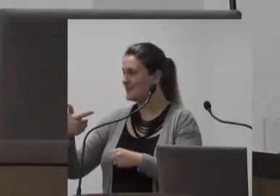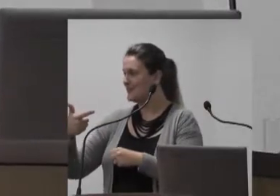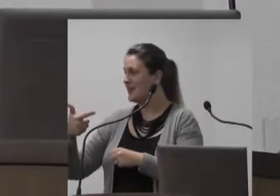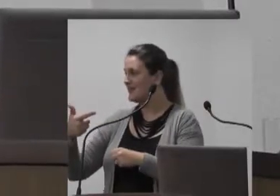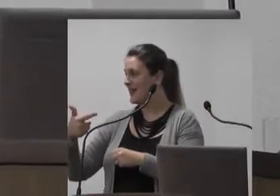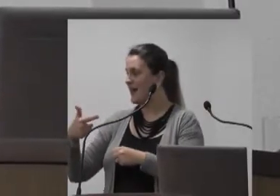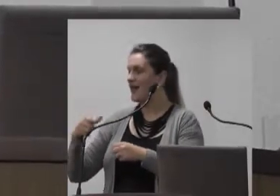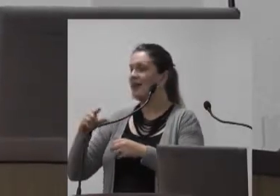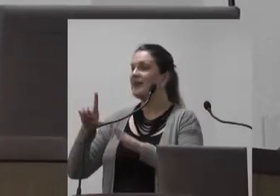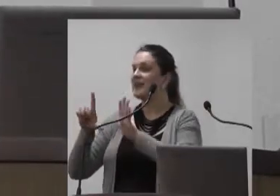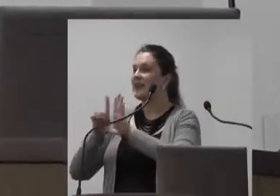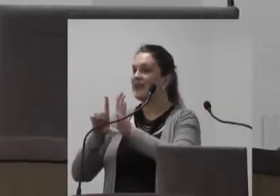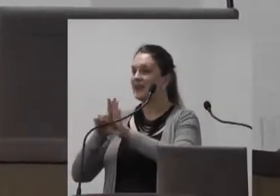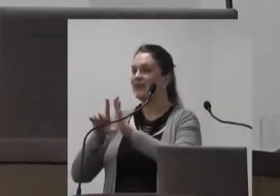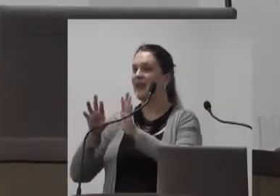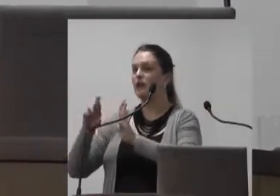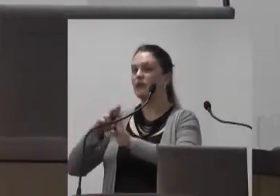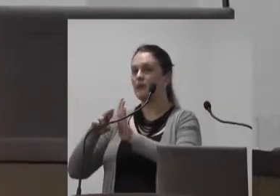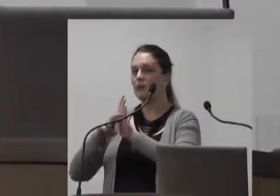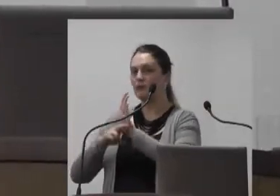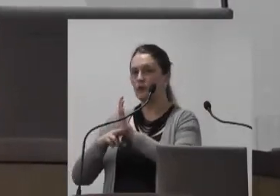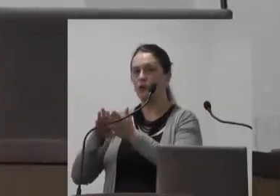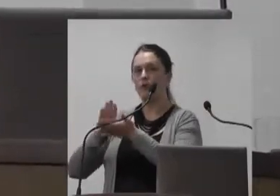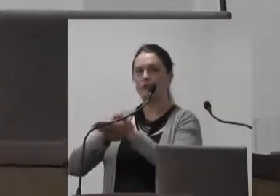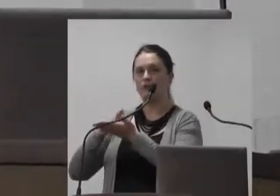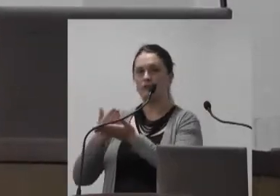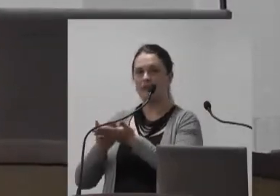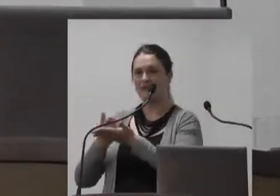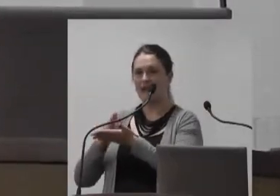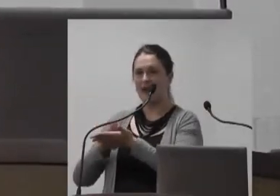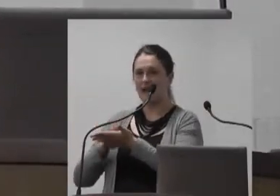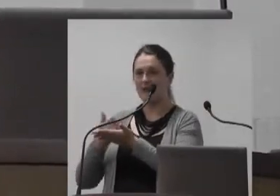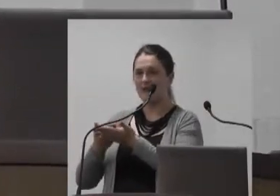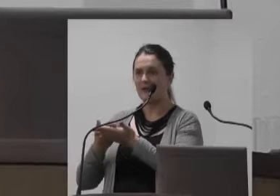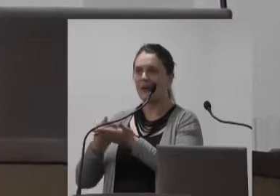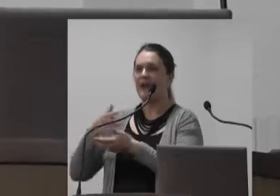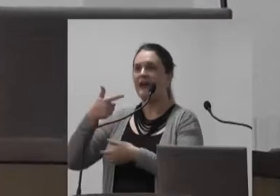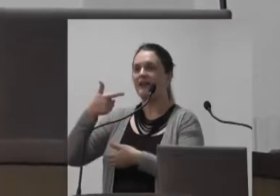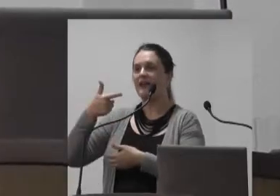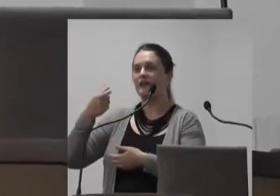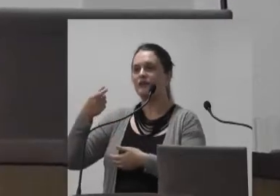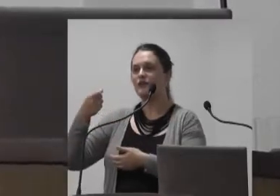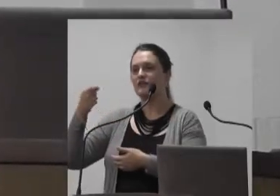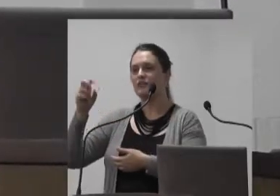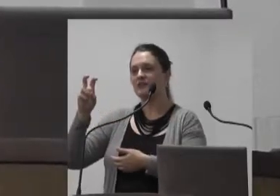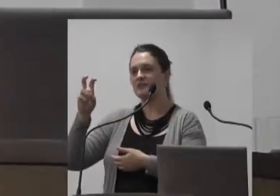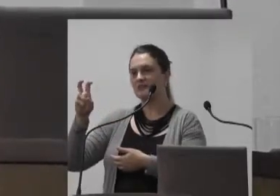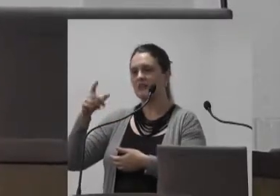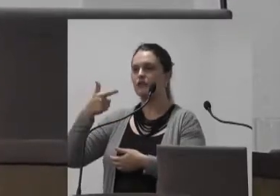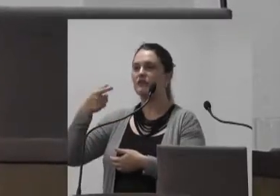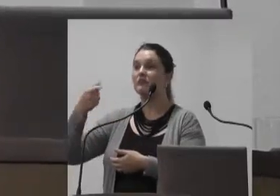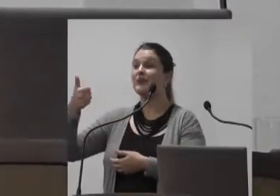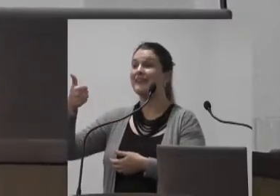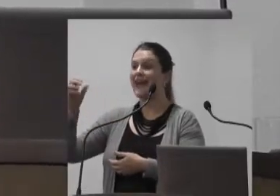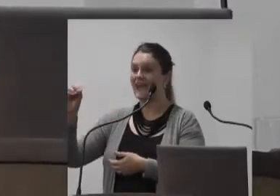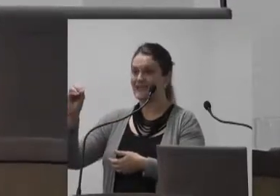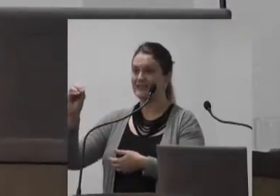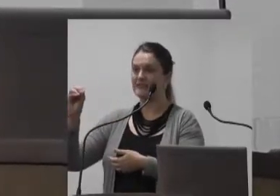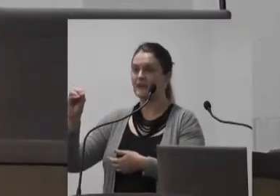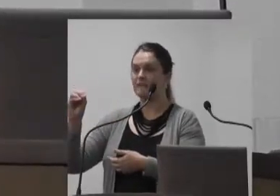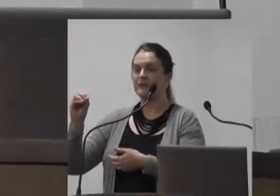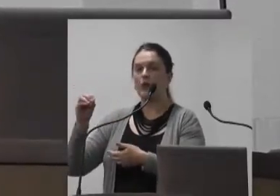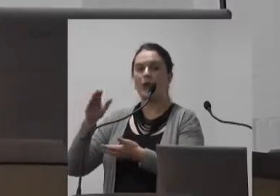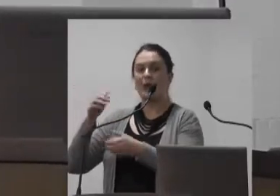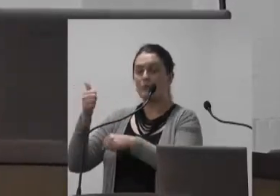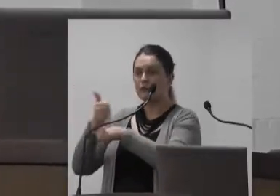2002, né? E a lei que regulamentou o tradutor e intérprete, ela é de 2005,